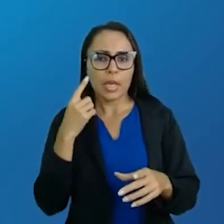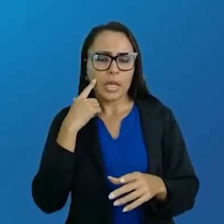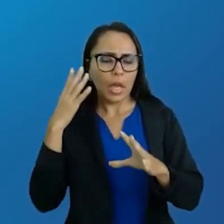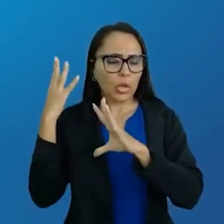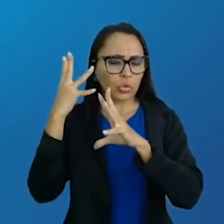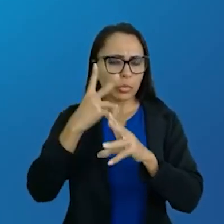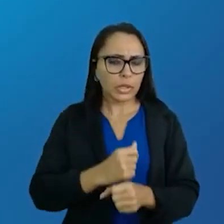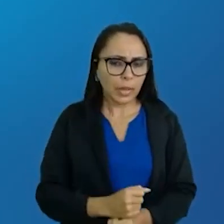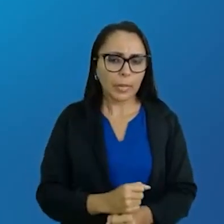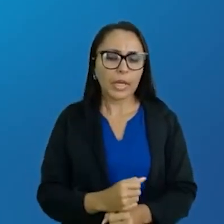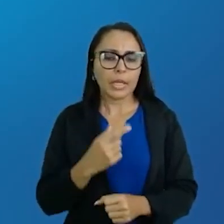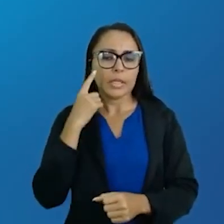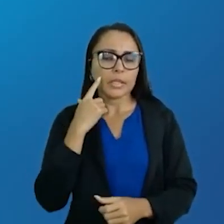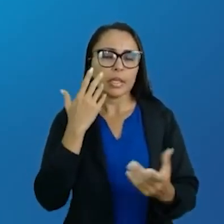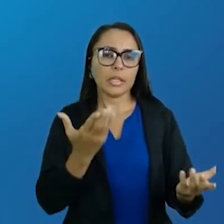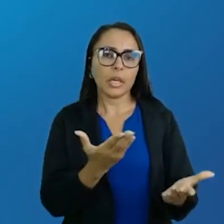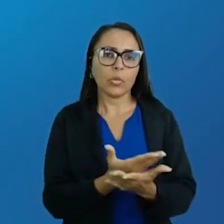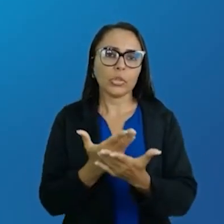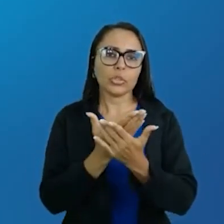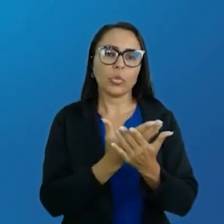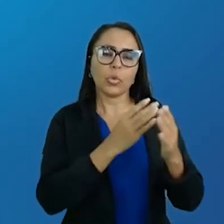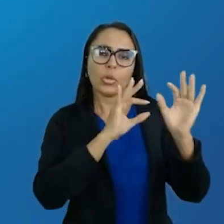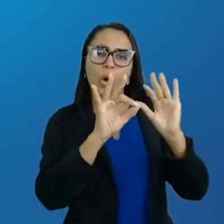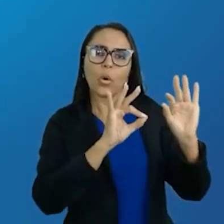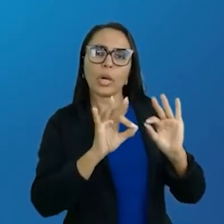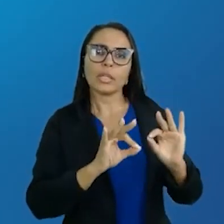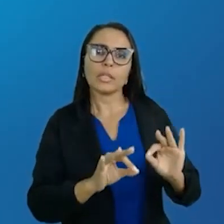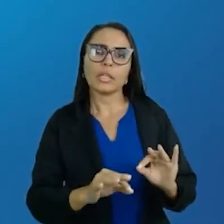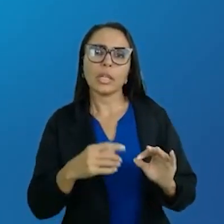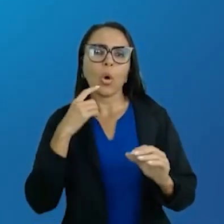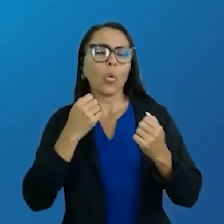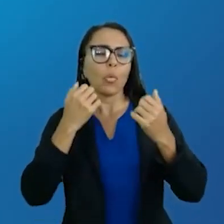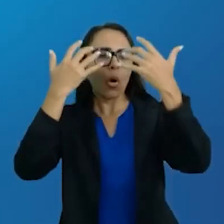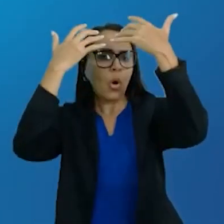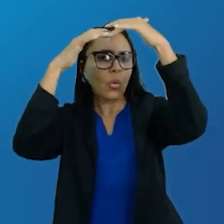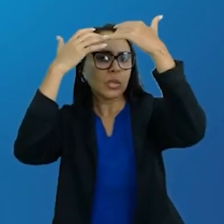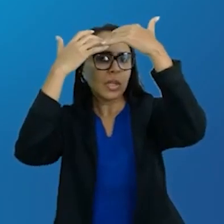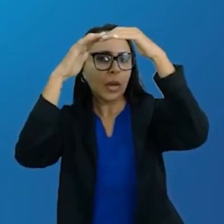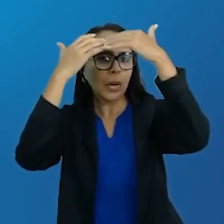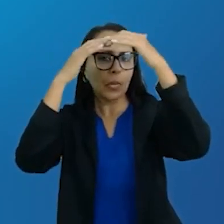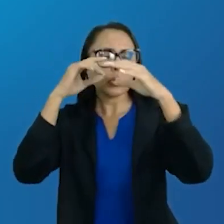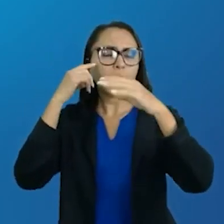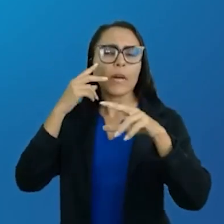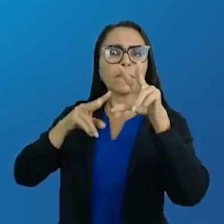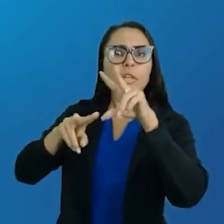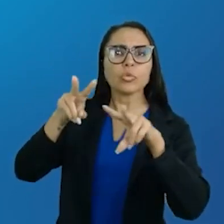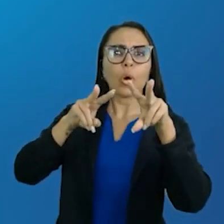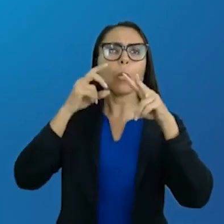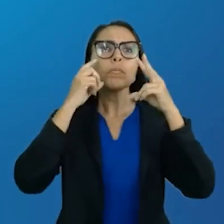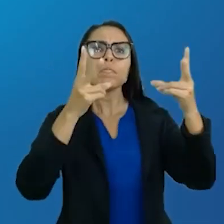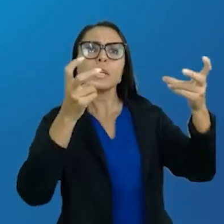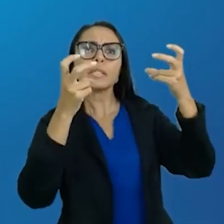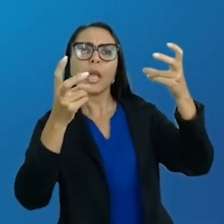resumidamente, seria o estudo da forma. E nele, ele vai estudar como o nosso cérebro utiliza parâmetros de leitura visual ao enxergarmos um composto de